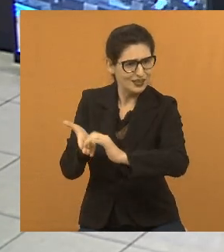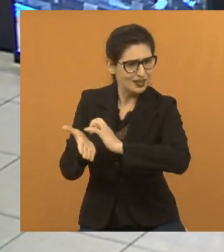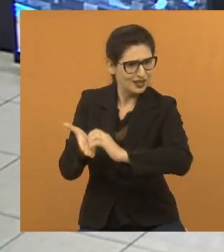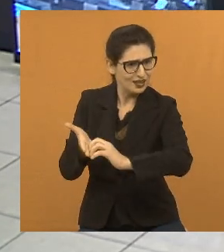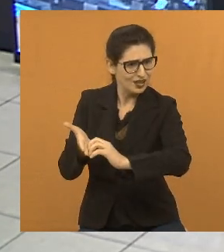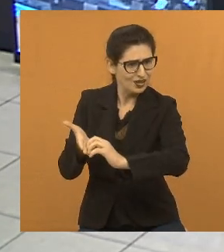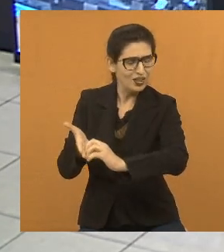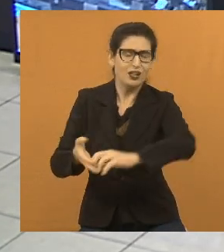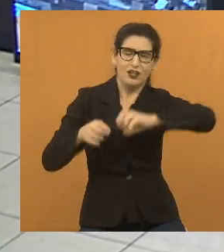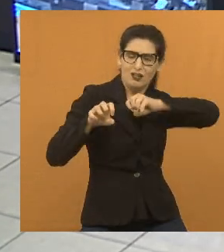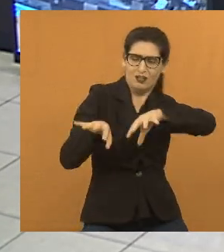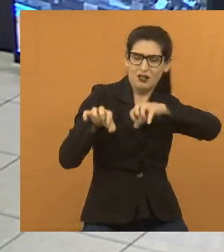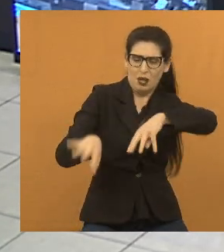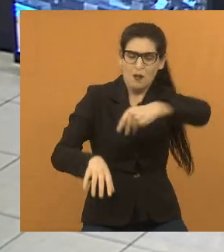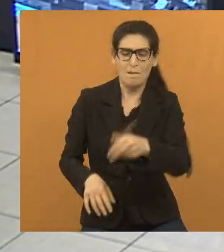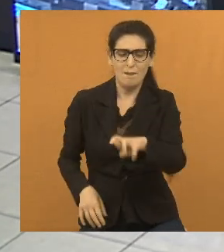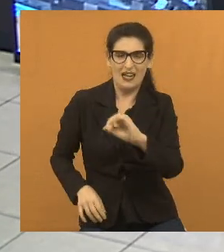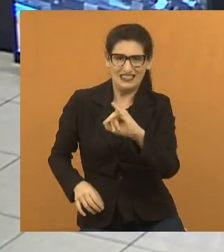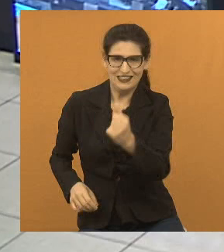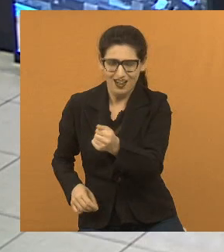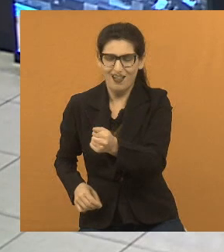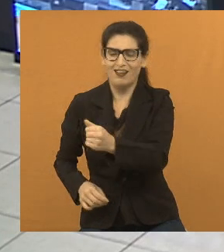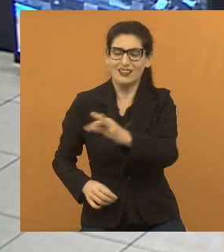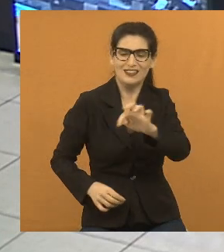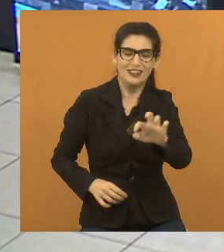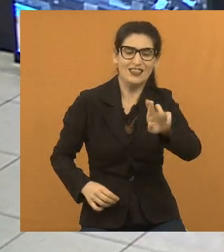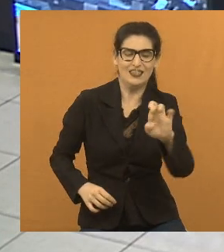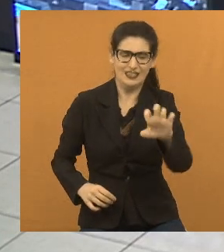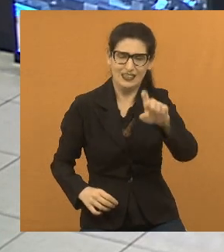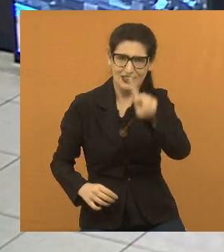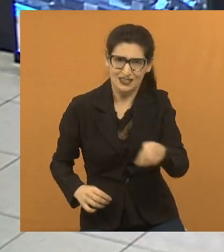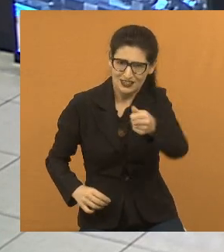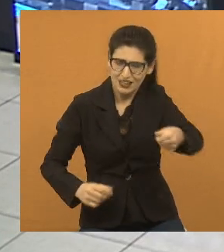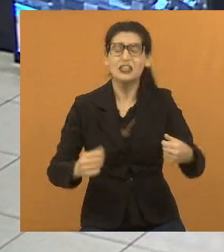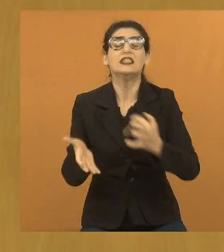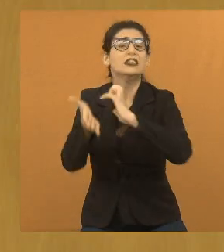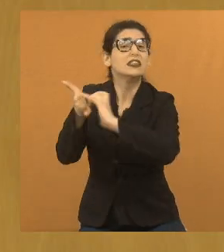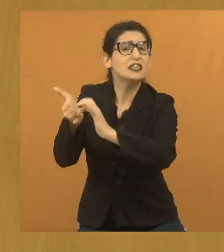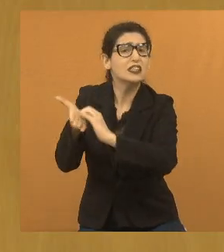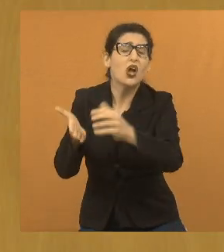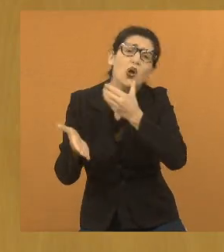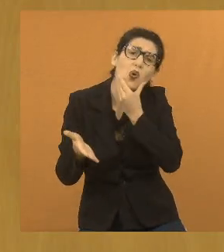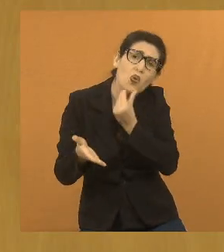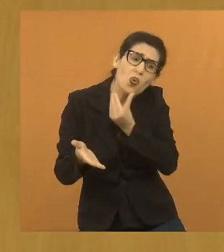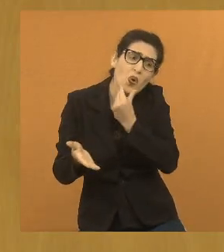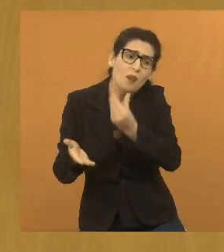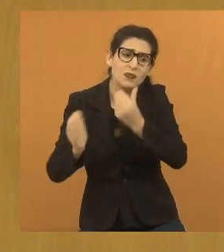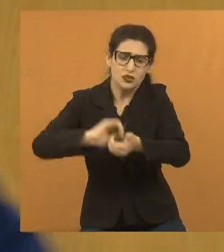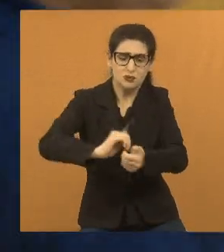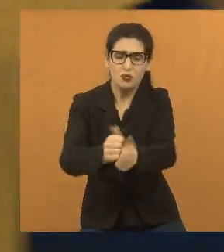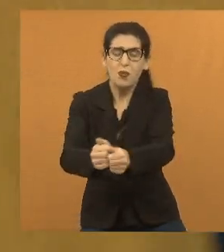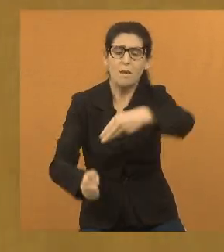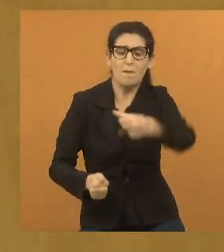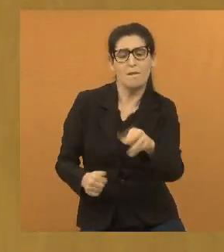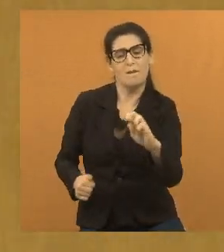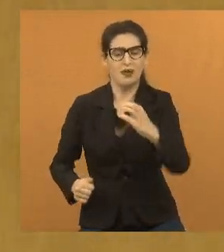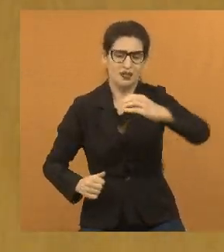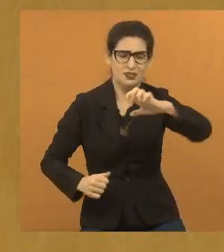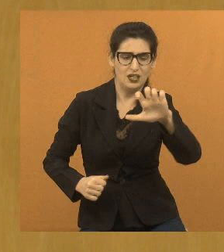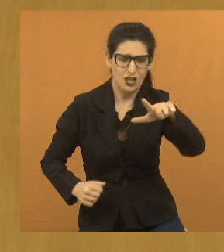de Educação, Maria Tereza, secretário de Esportes, Marcelo, secretário